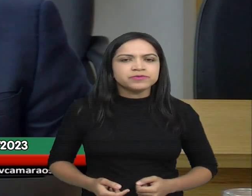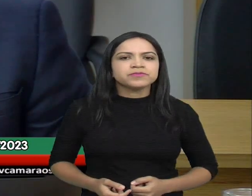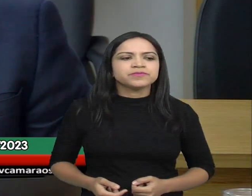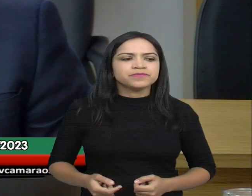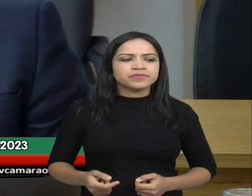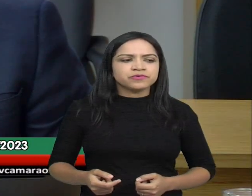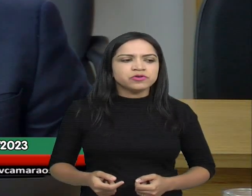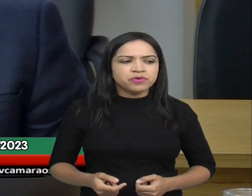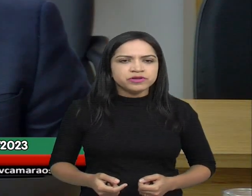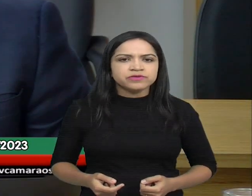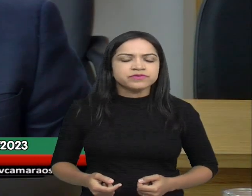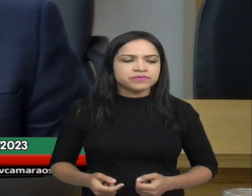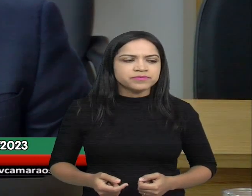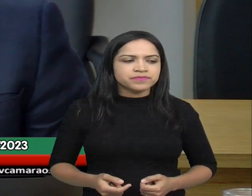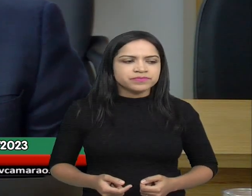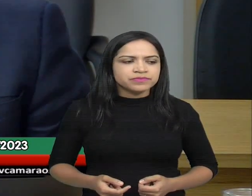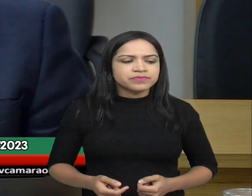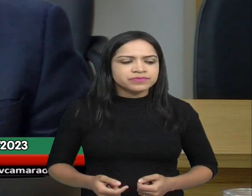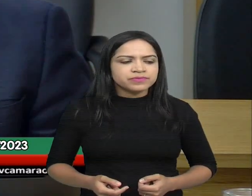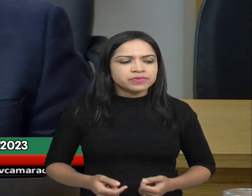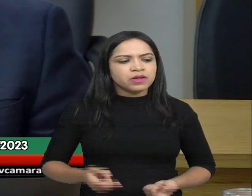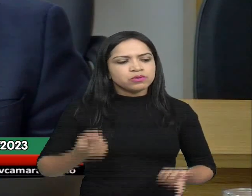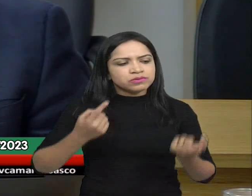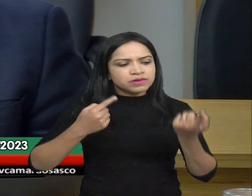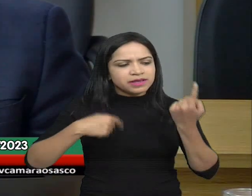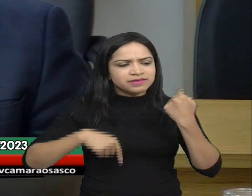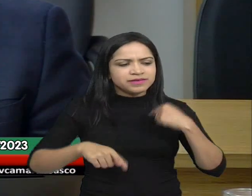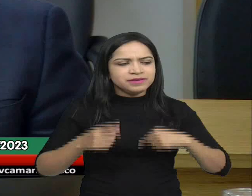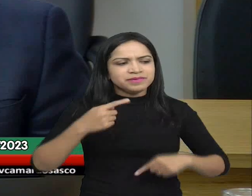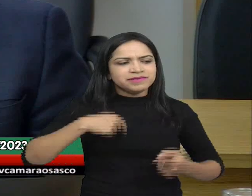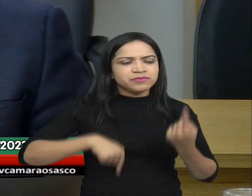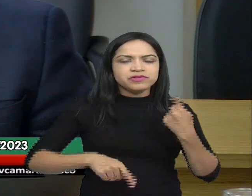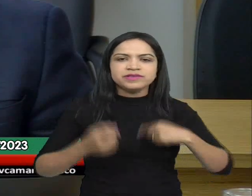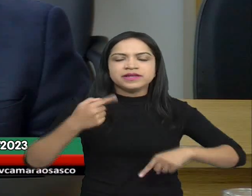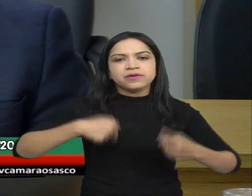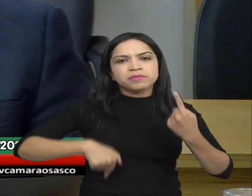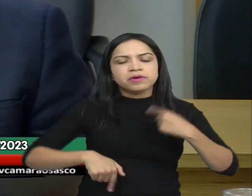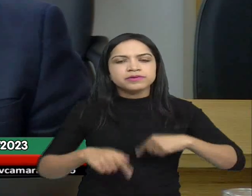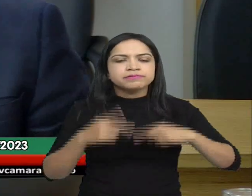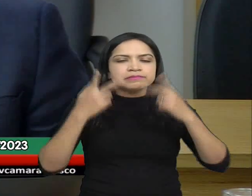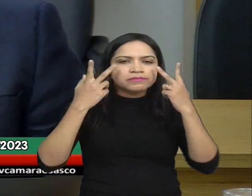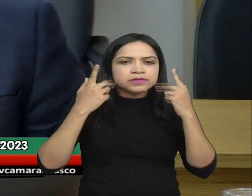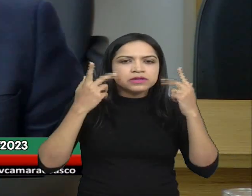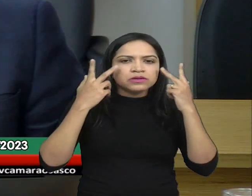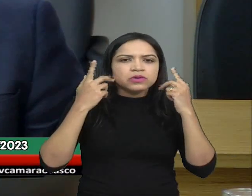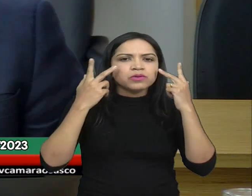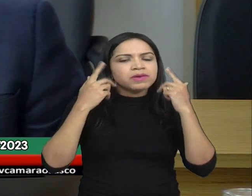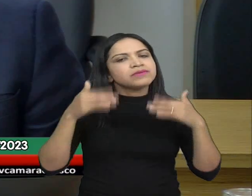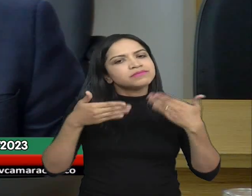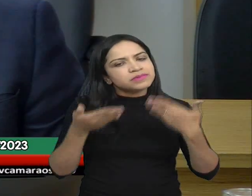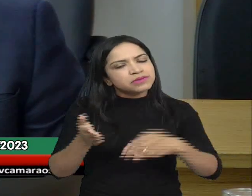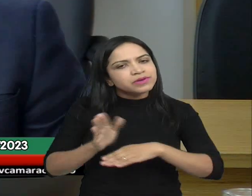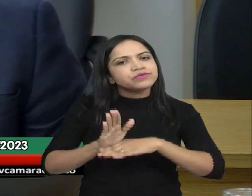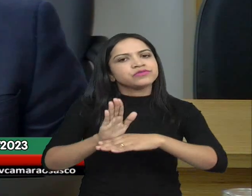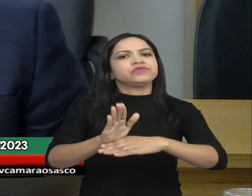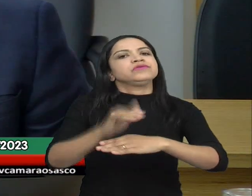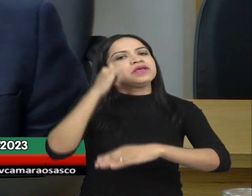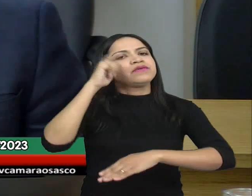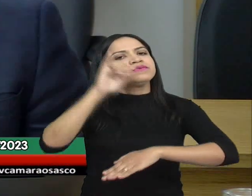cardiológica. É difícil uma mulher que não esteja na menopausa ter problema de coração. O hormônio feminino ajuda na prevenção.